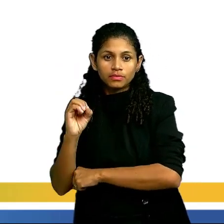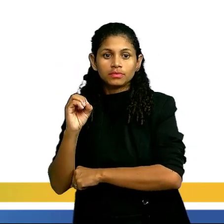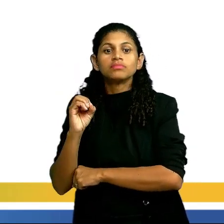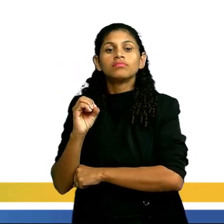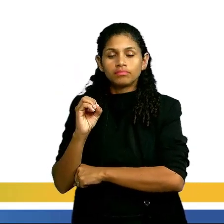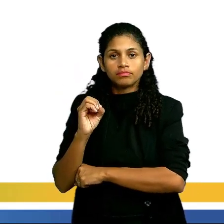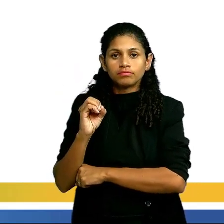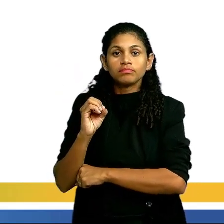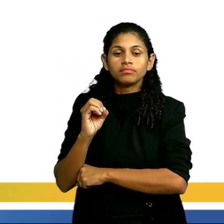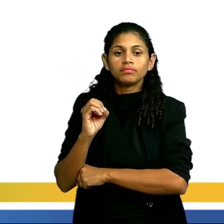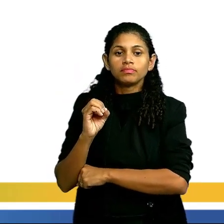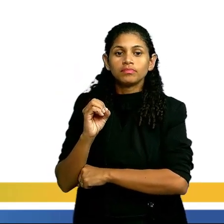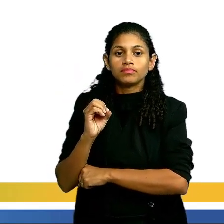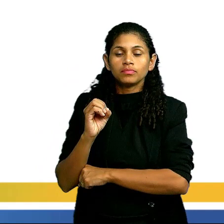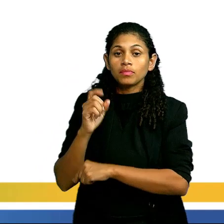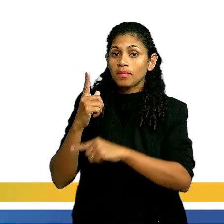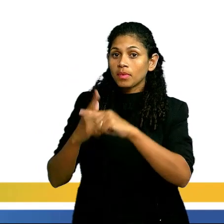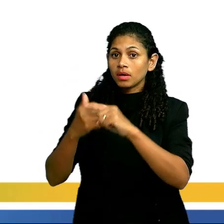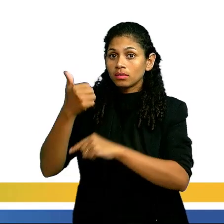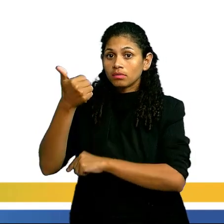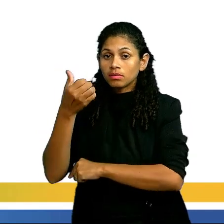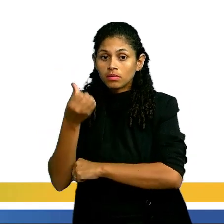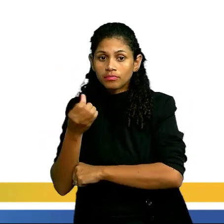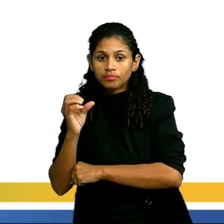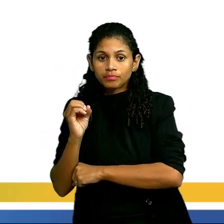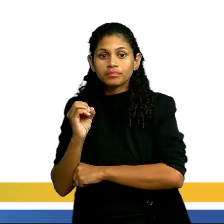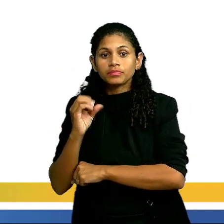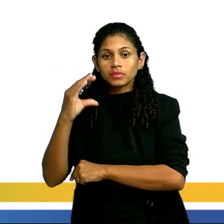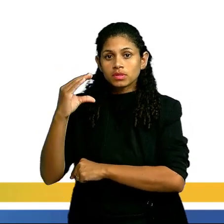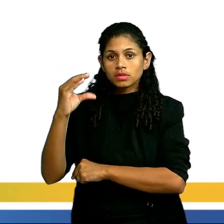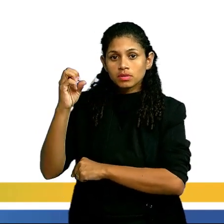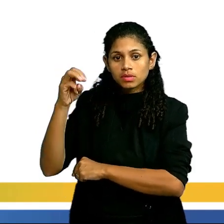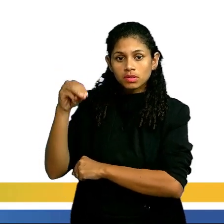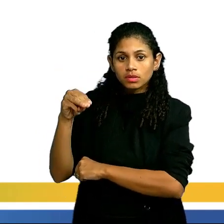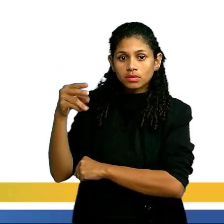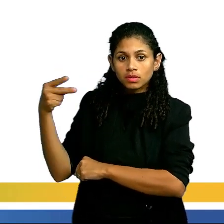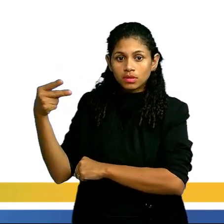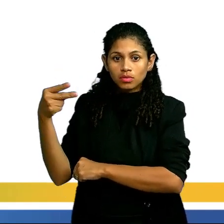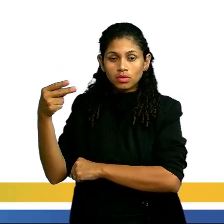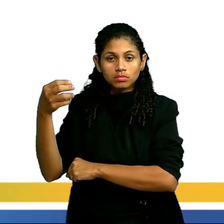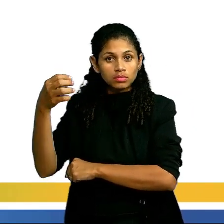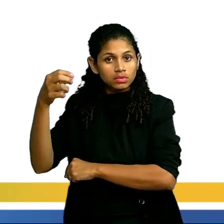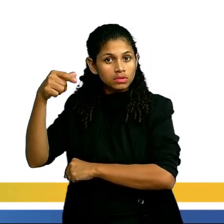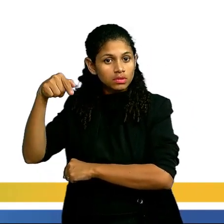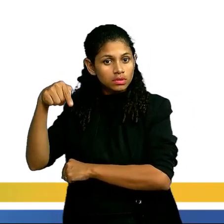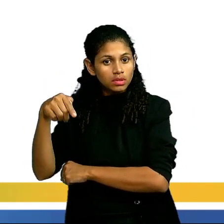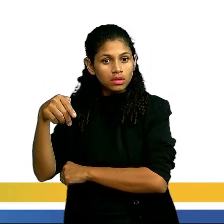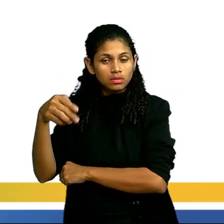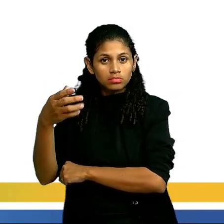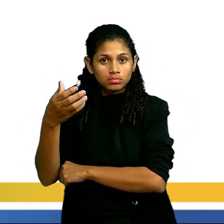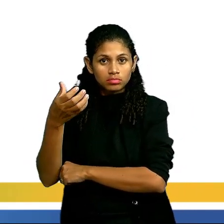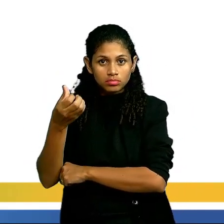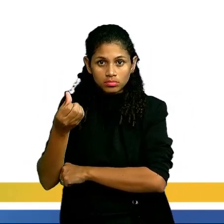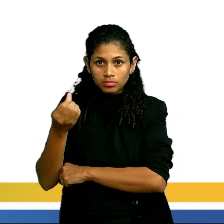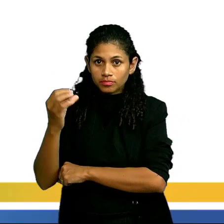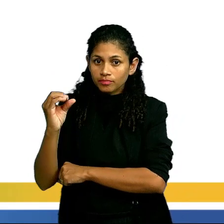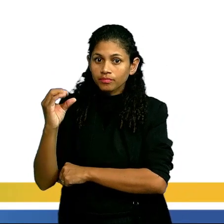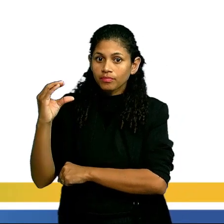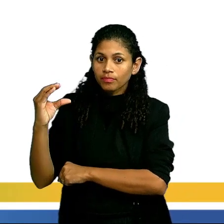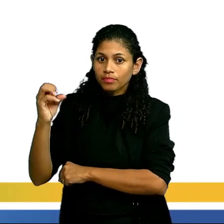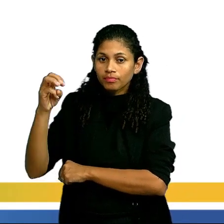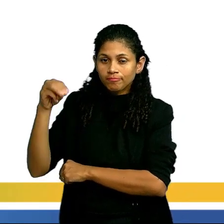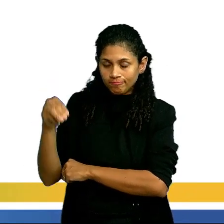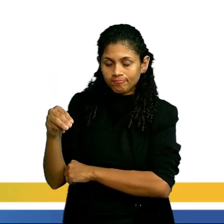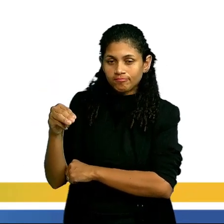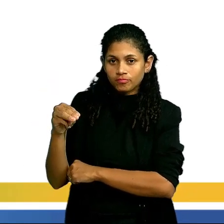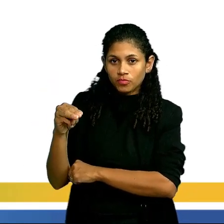em centímetros, que dá igual a 760 centímetros. Ou seja, se for em metro,